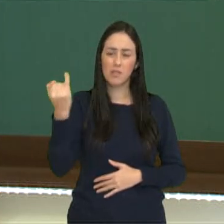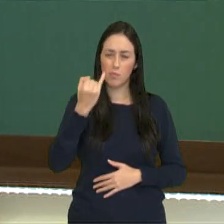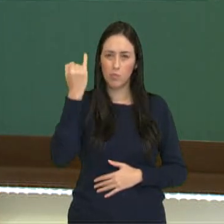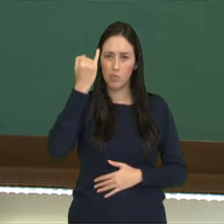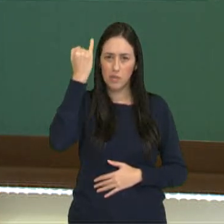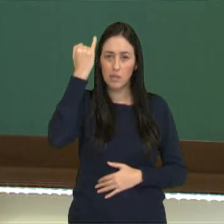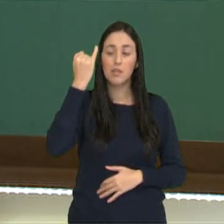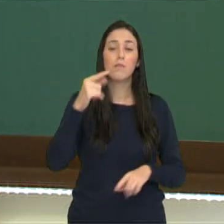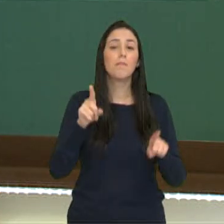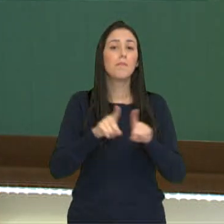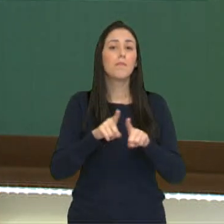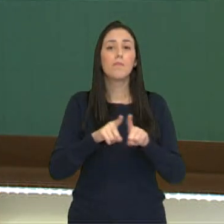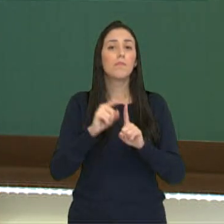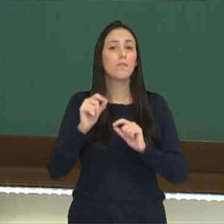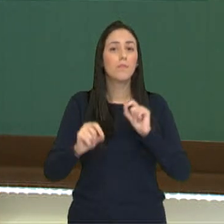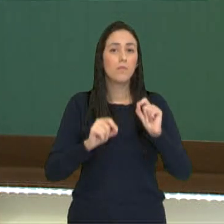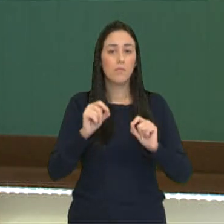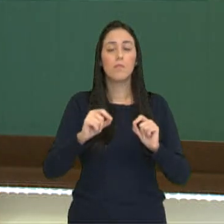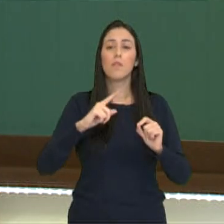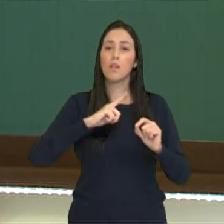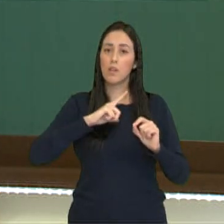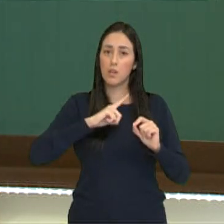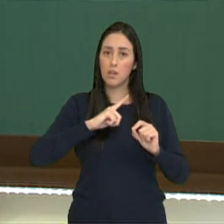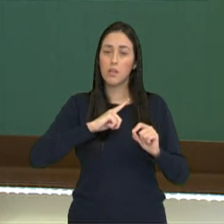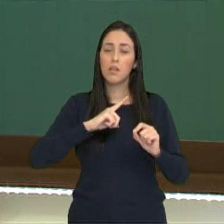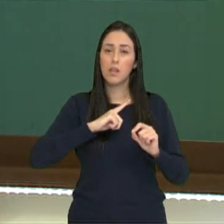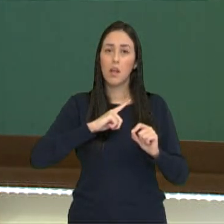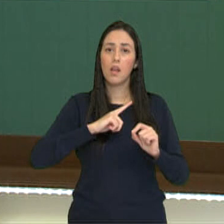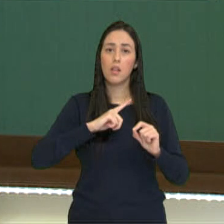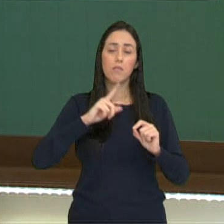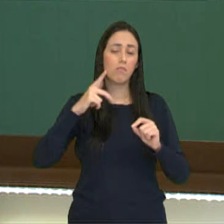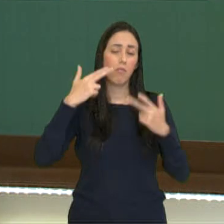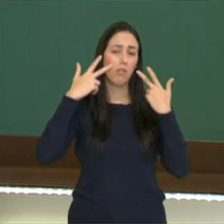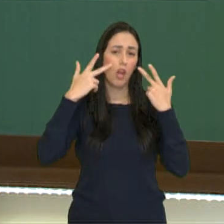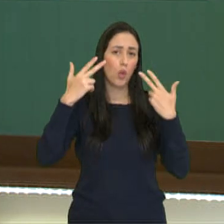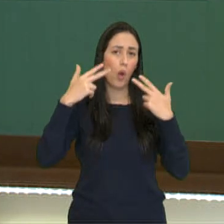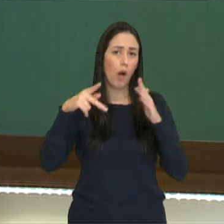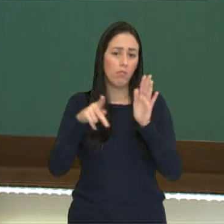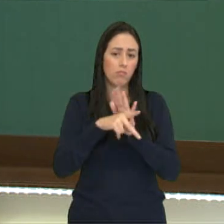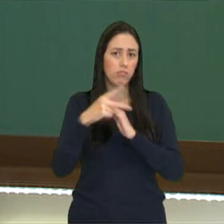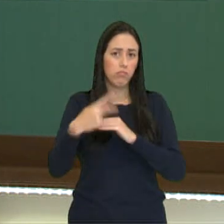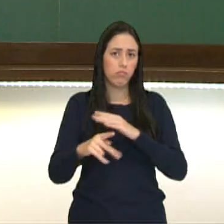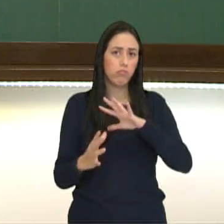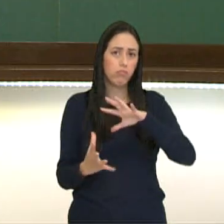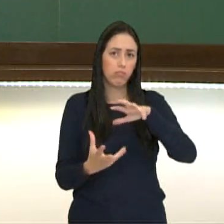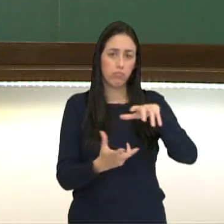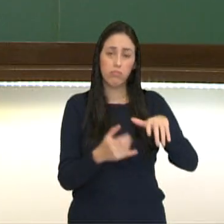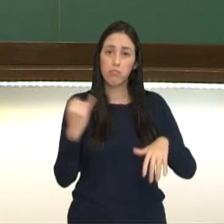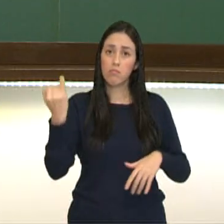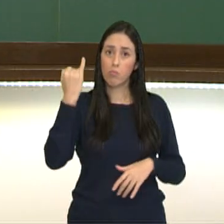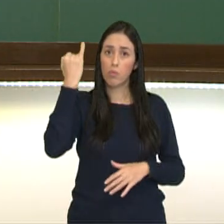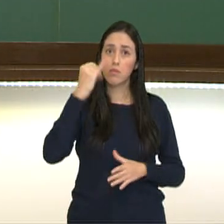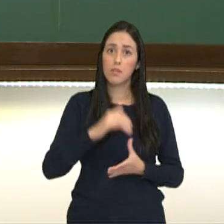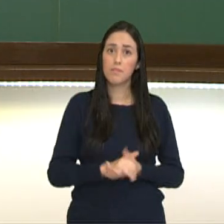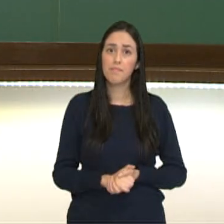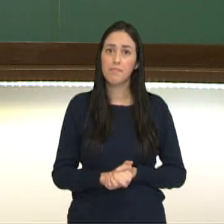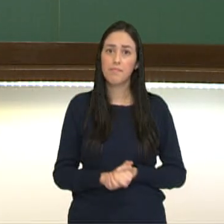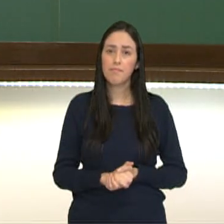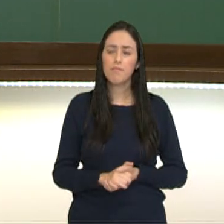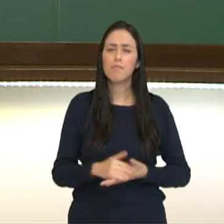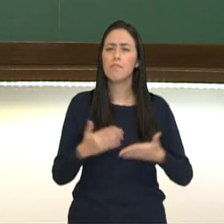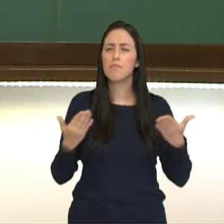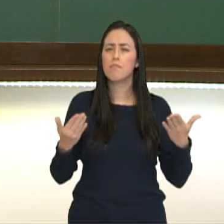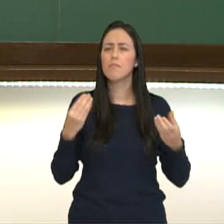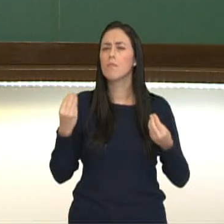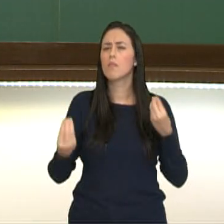ela também representa uma reserva de um recurso natural de fundamental importância. E aí, como que a água